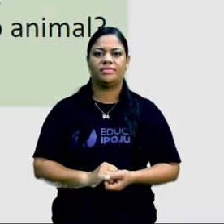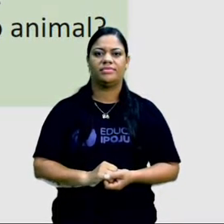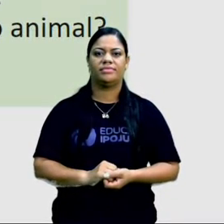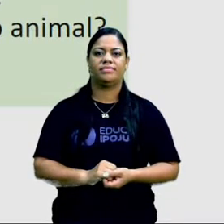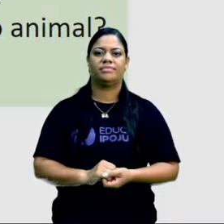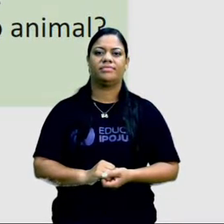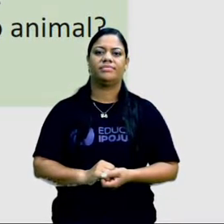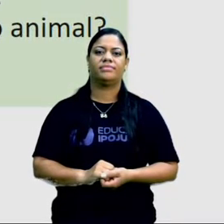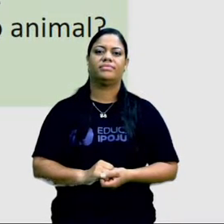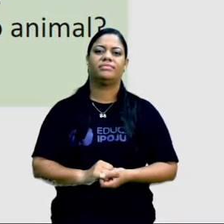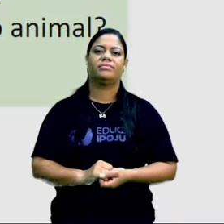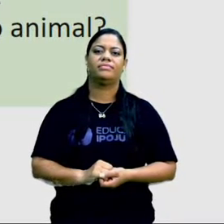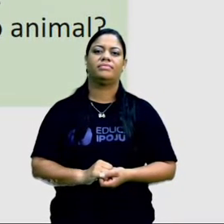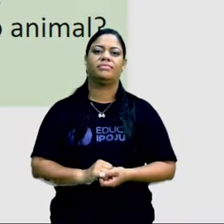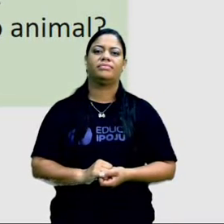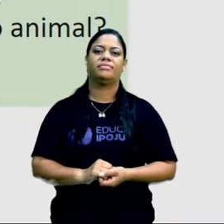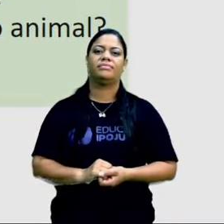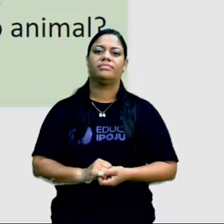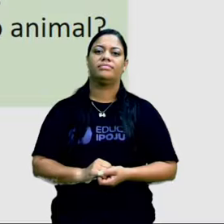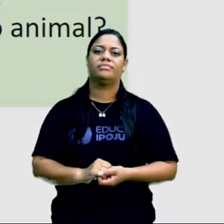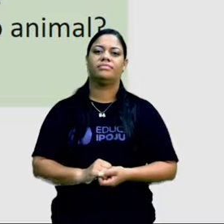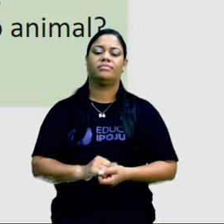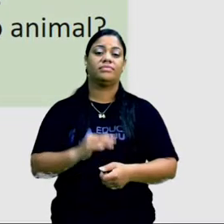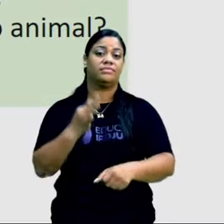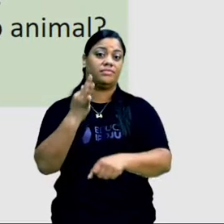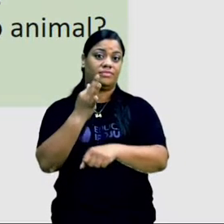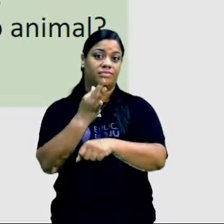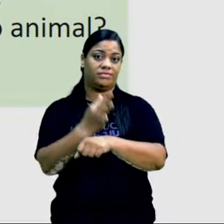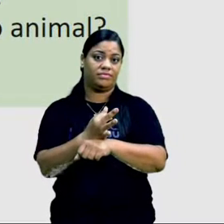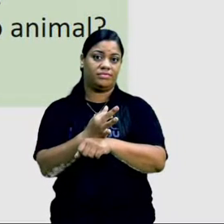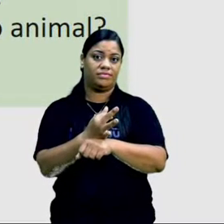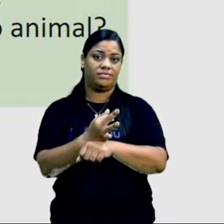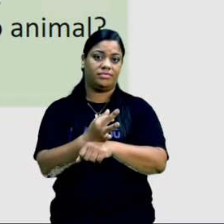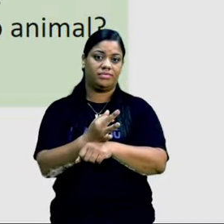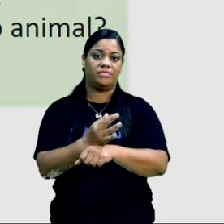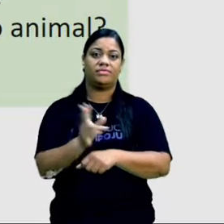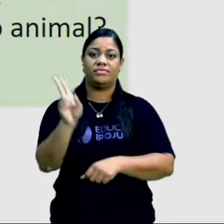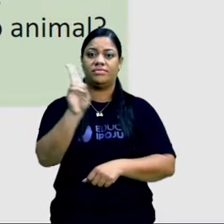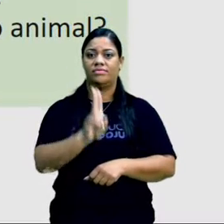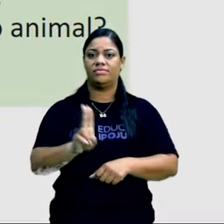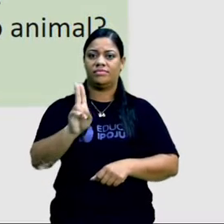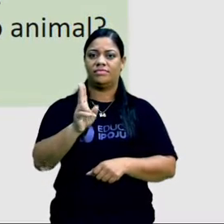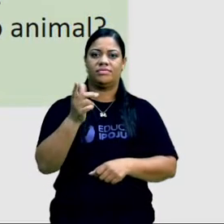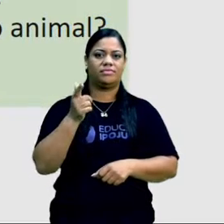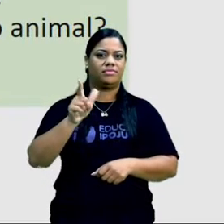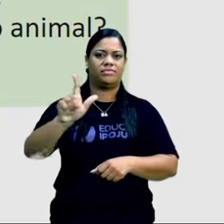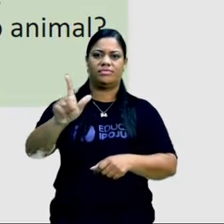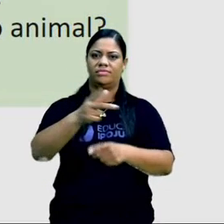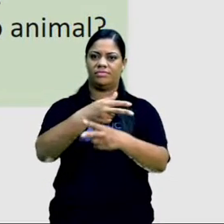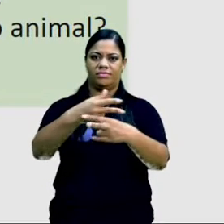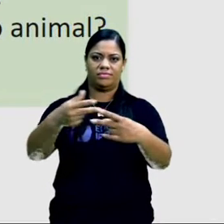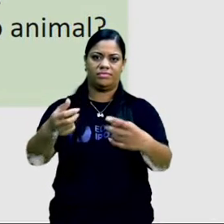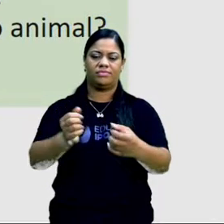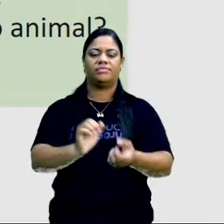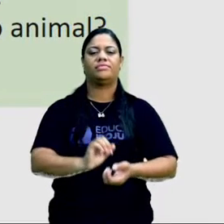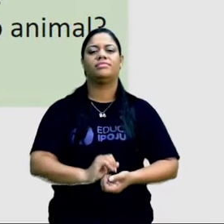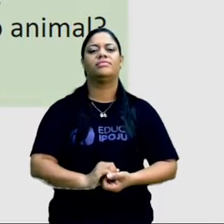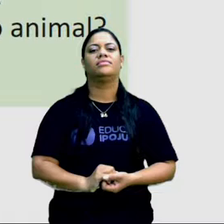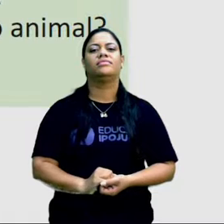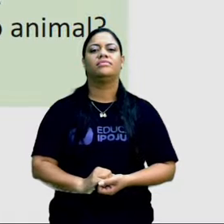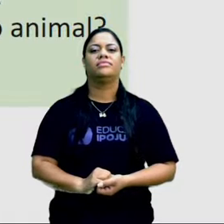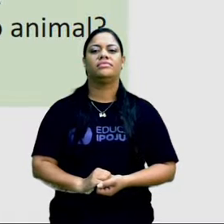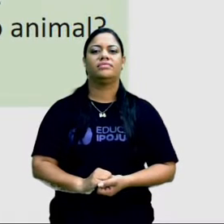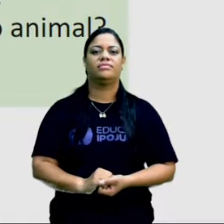É, a gente diz assim que são ferros que são usados para outras coisas, para